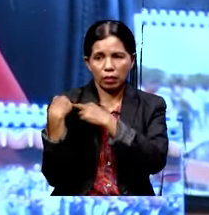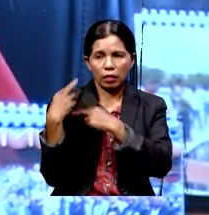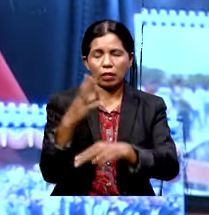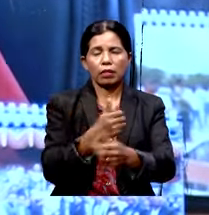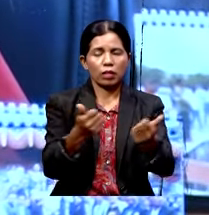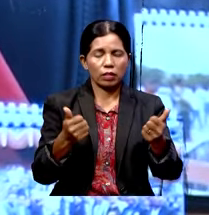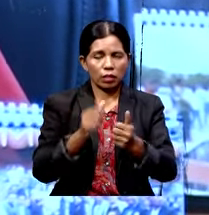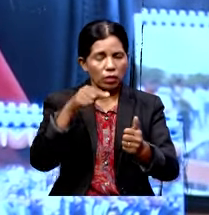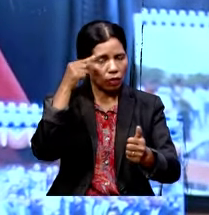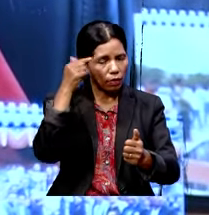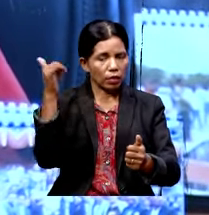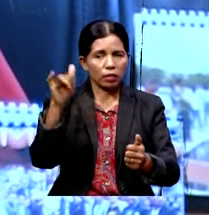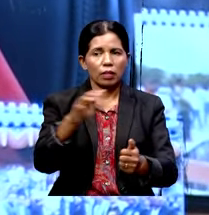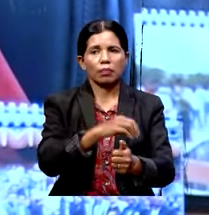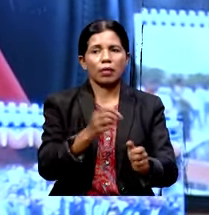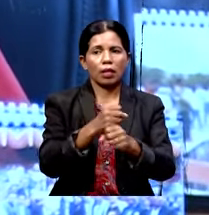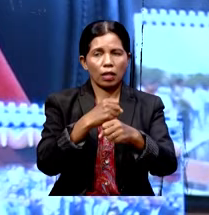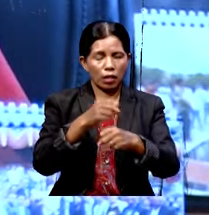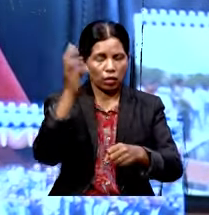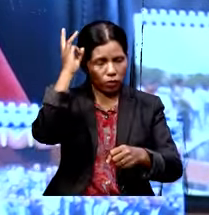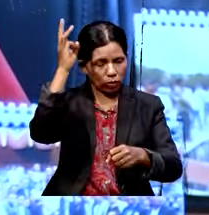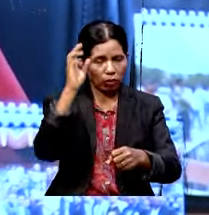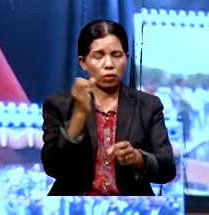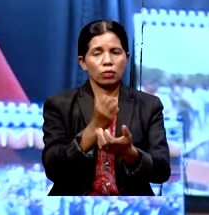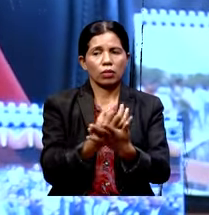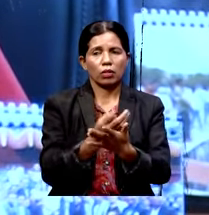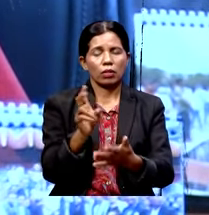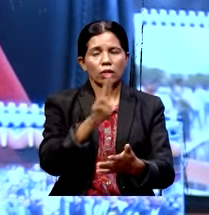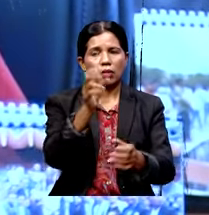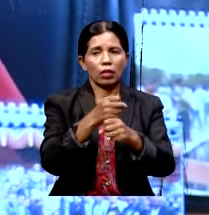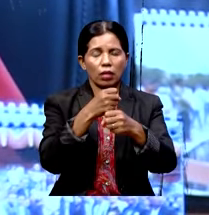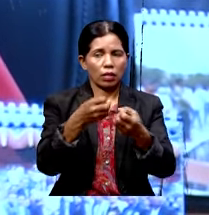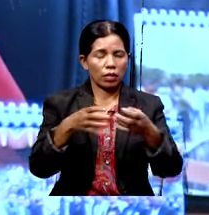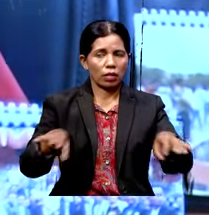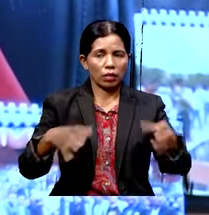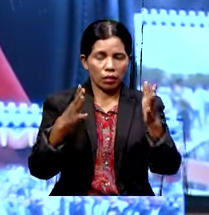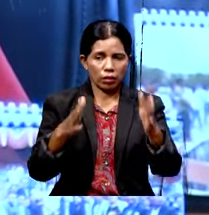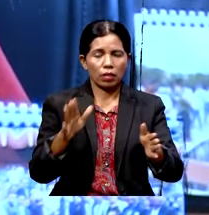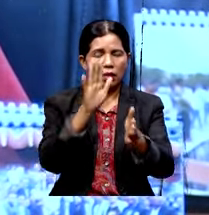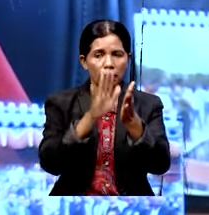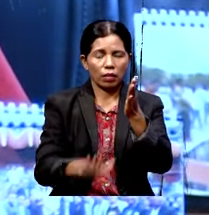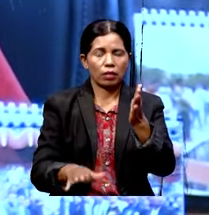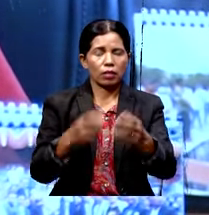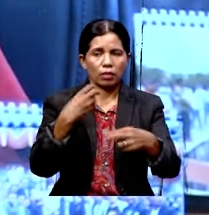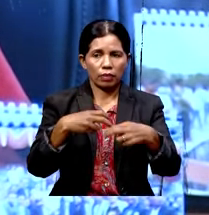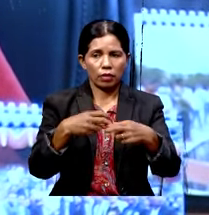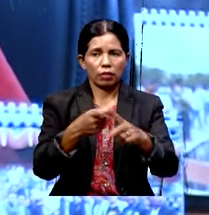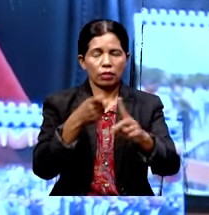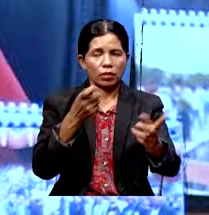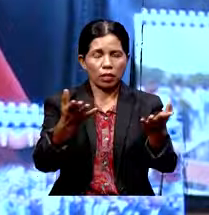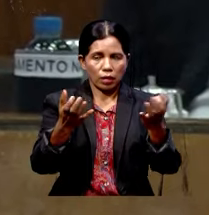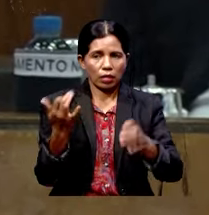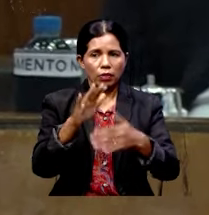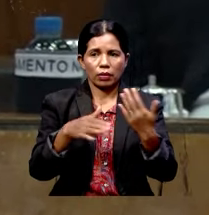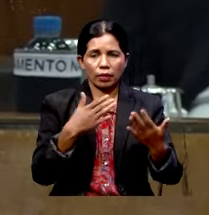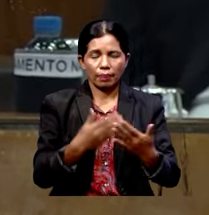agência governamental Sira, bele cria confusão e execução. No ralo lá com recursos Sira, não há menos impacto com essa iniciativa Sira. E